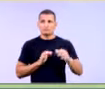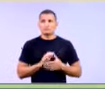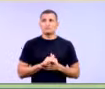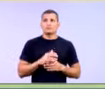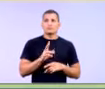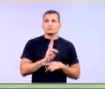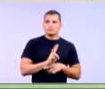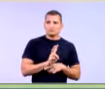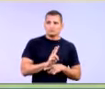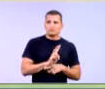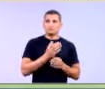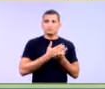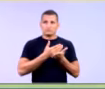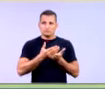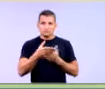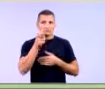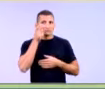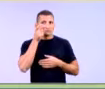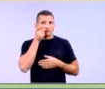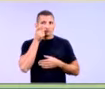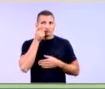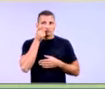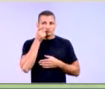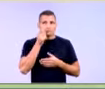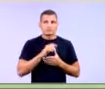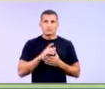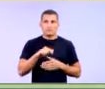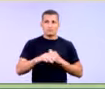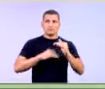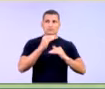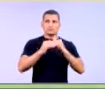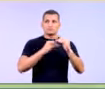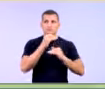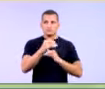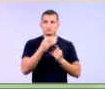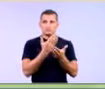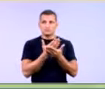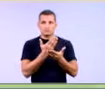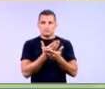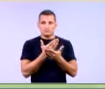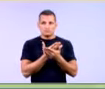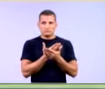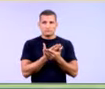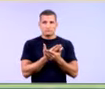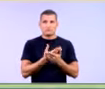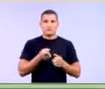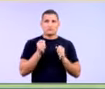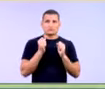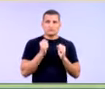de iniciação científica, elas são desenvolvidas pelo estudante